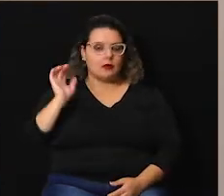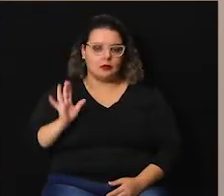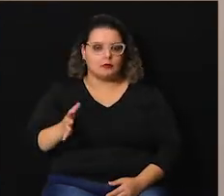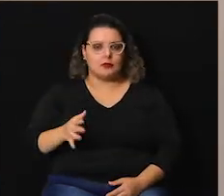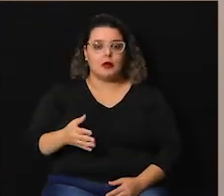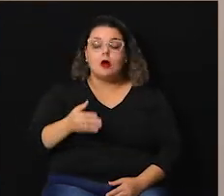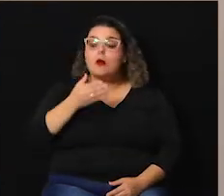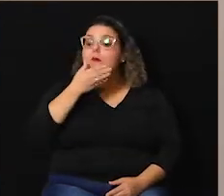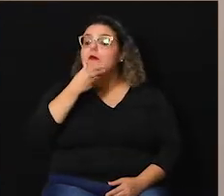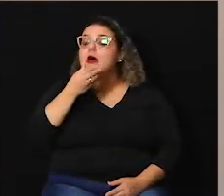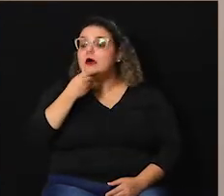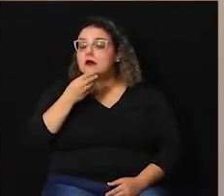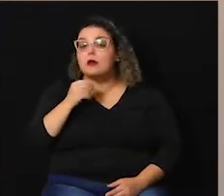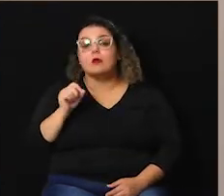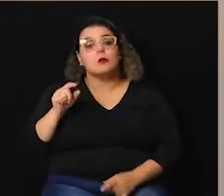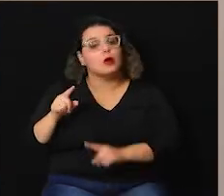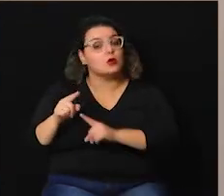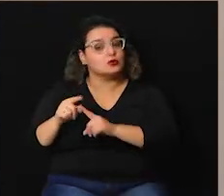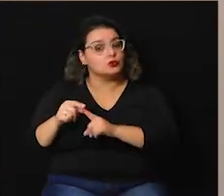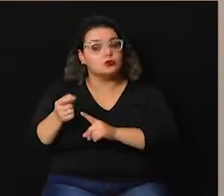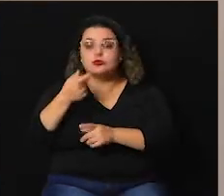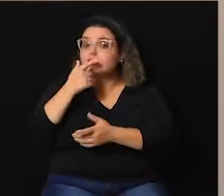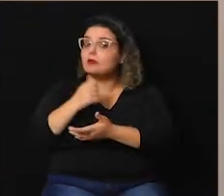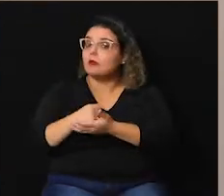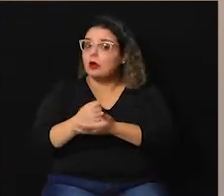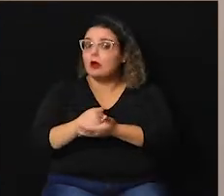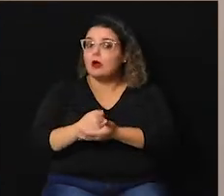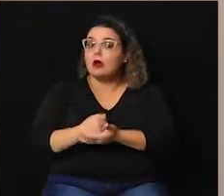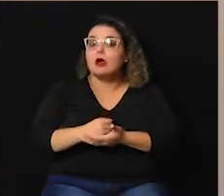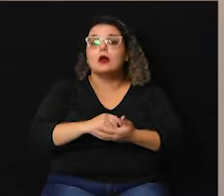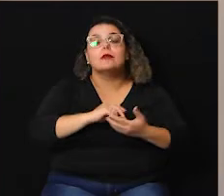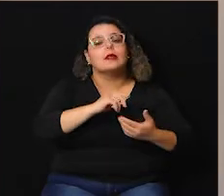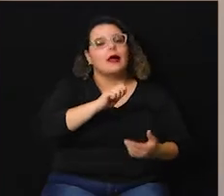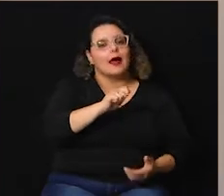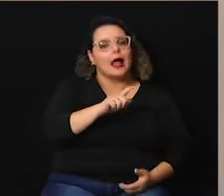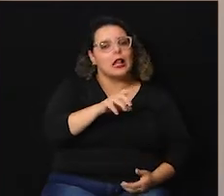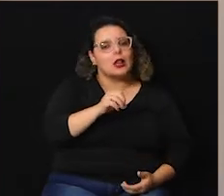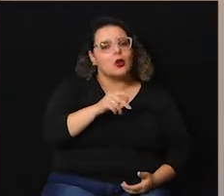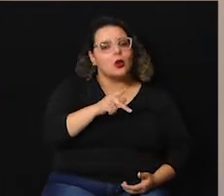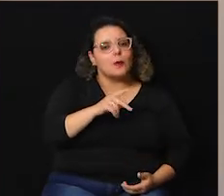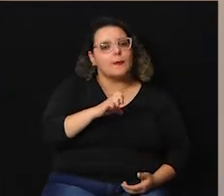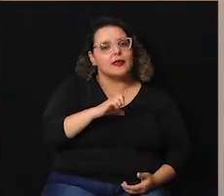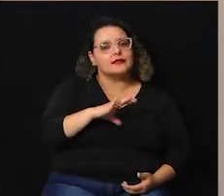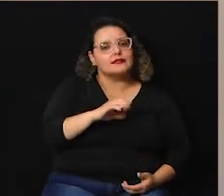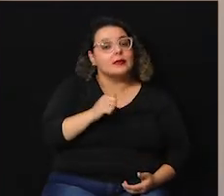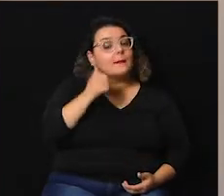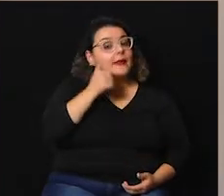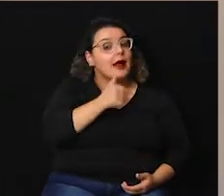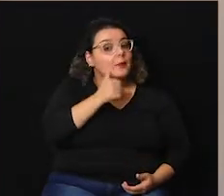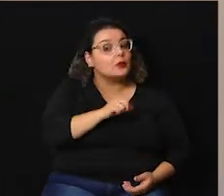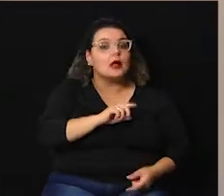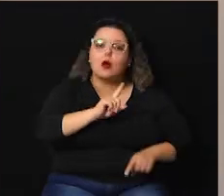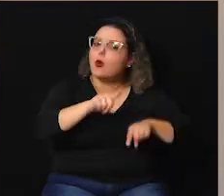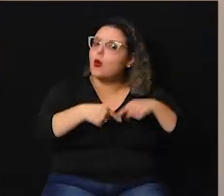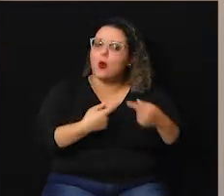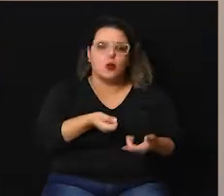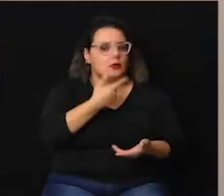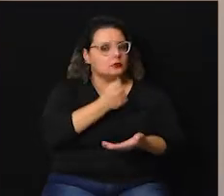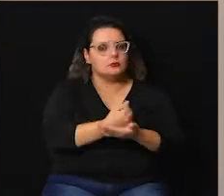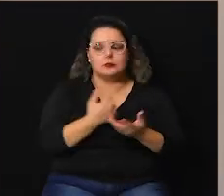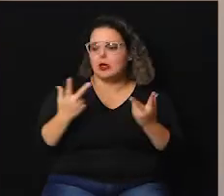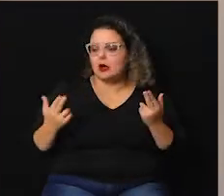remédio. Remédios para mulheres, para alopecia androgenética, é outro tipo de remédio. Não são os